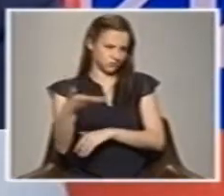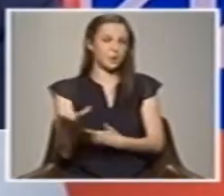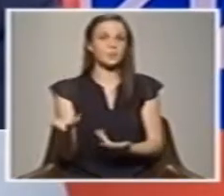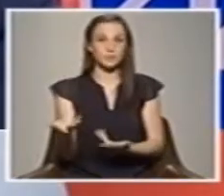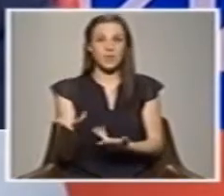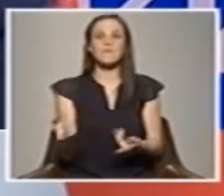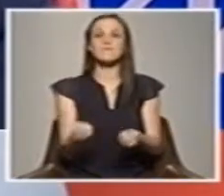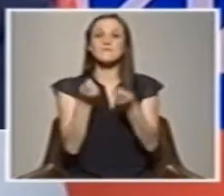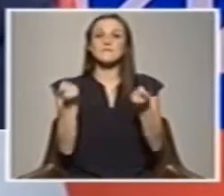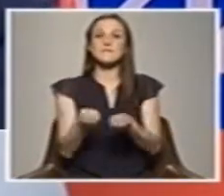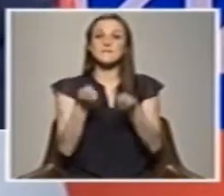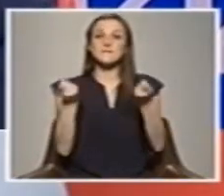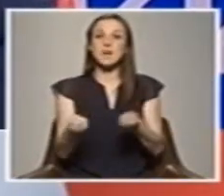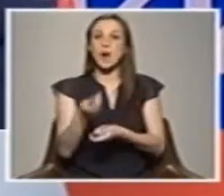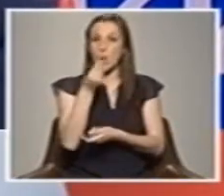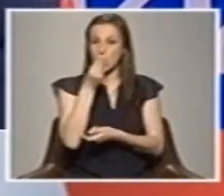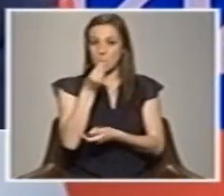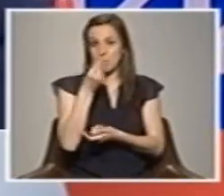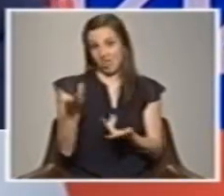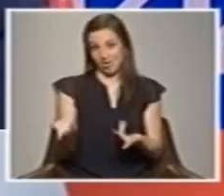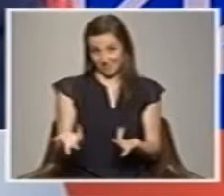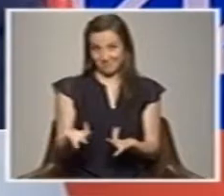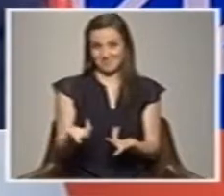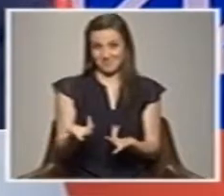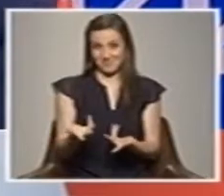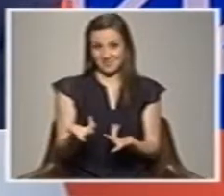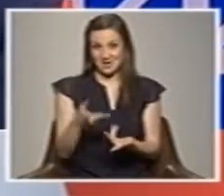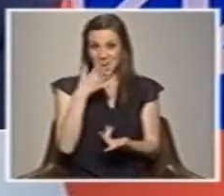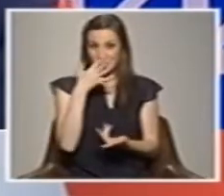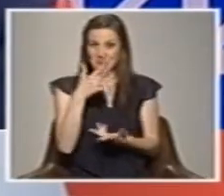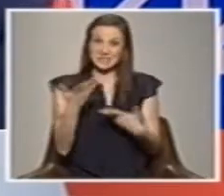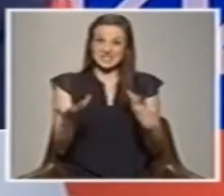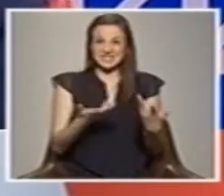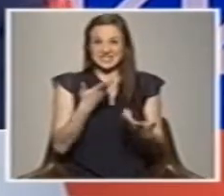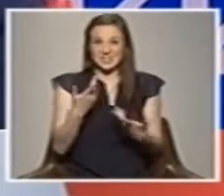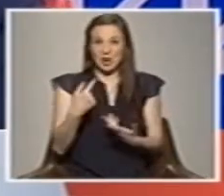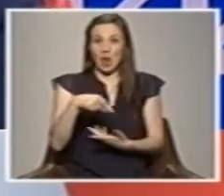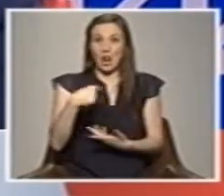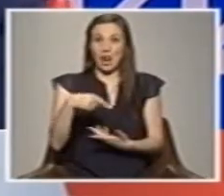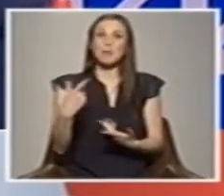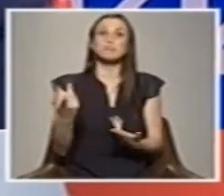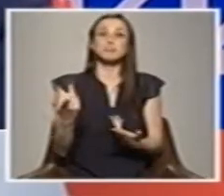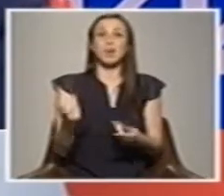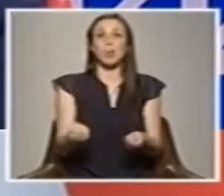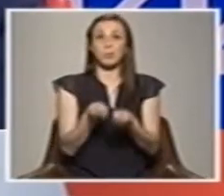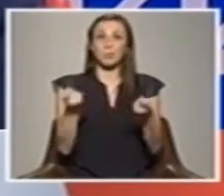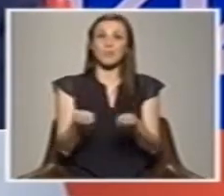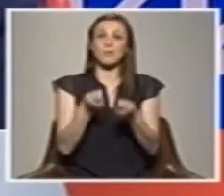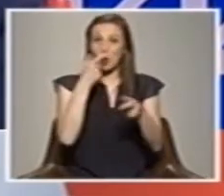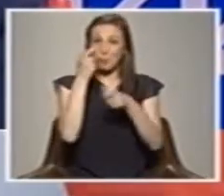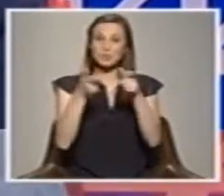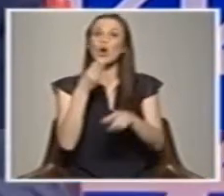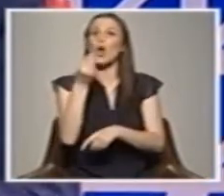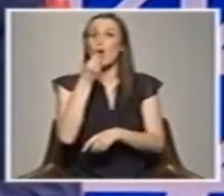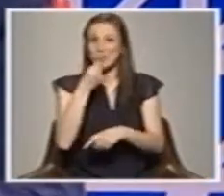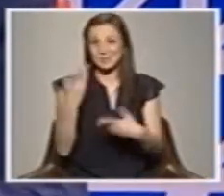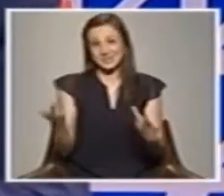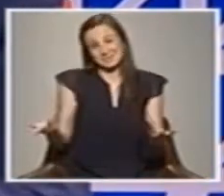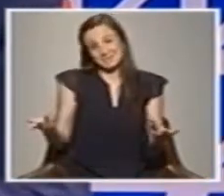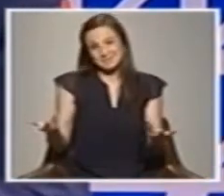a nossa gastronomia, por isso quase parece um bocadinho anacrónico, nós existimos para promover as pessoas que comem, o bem